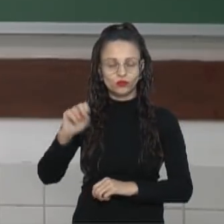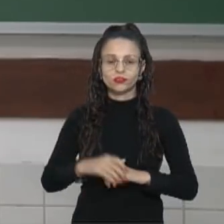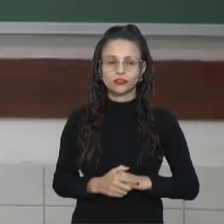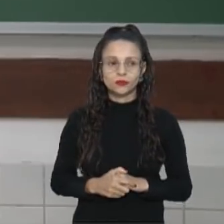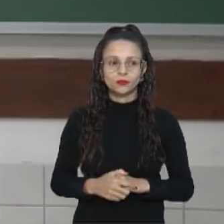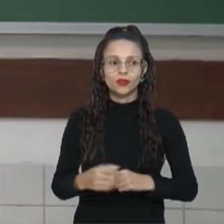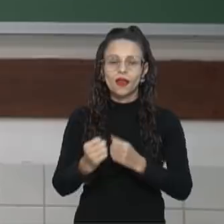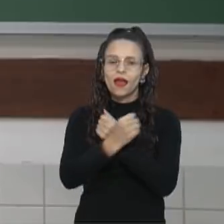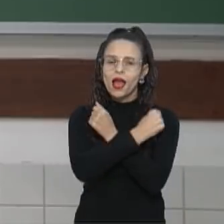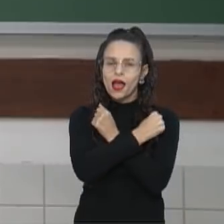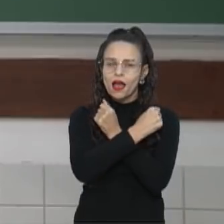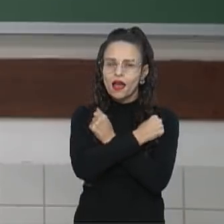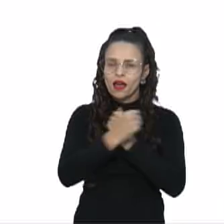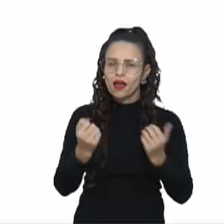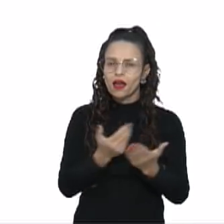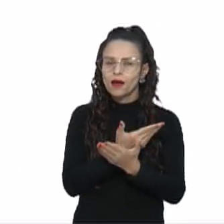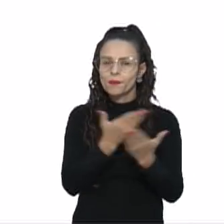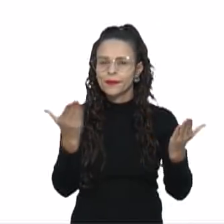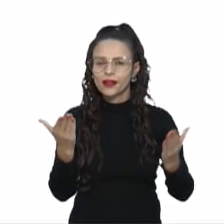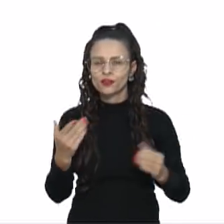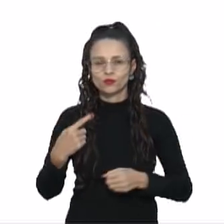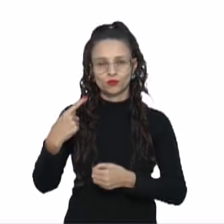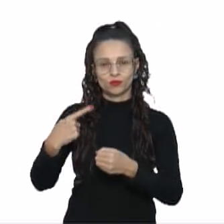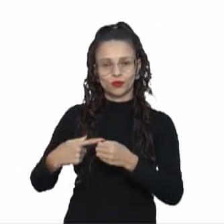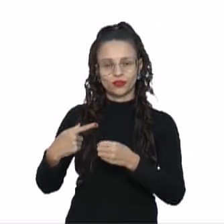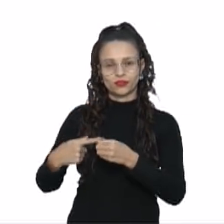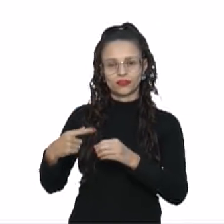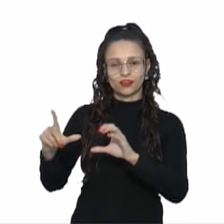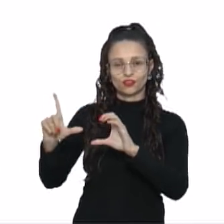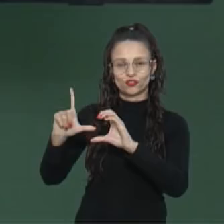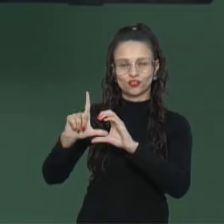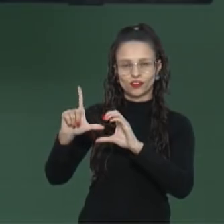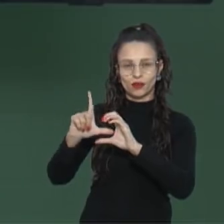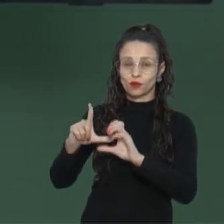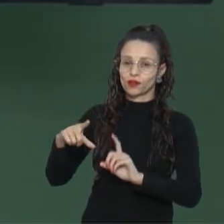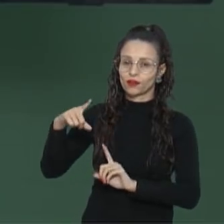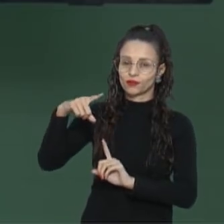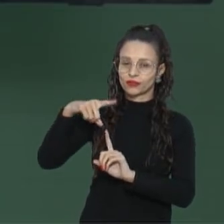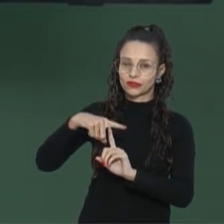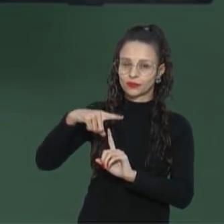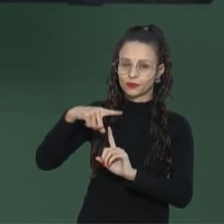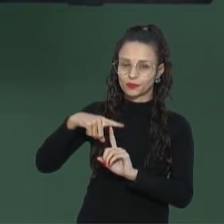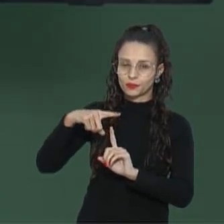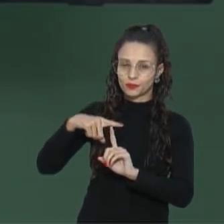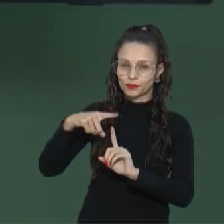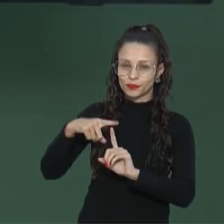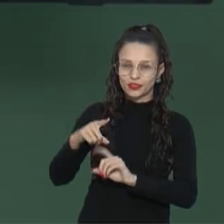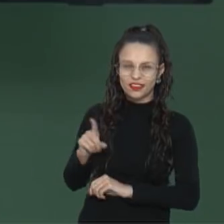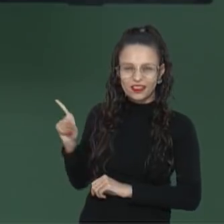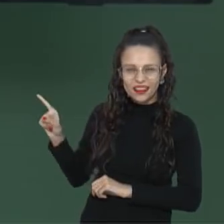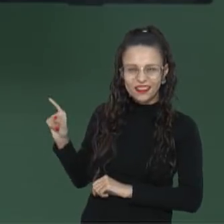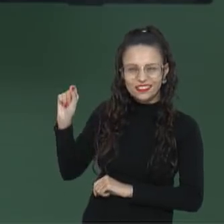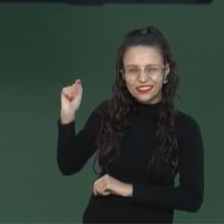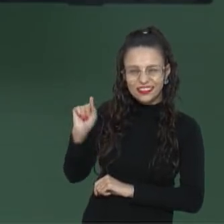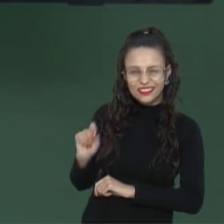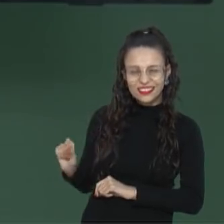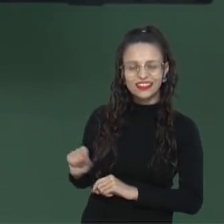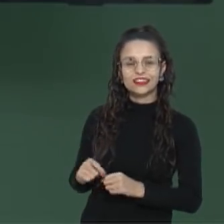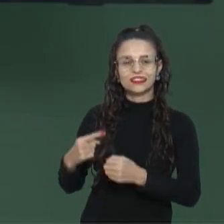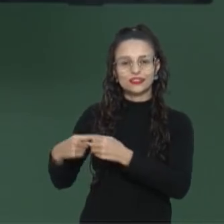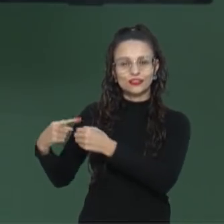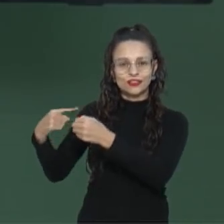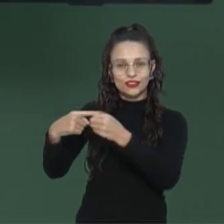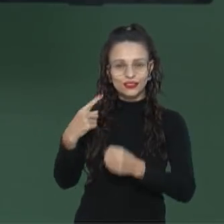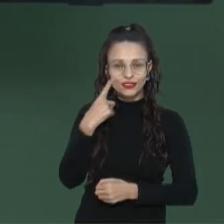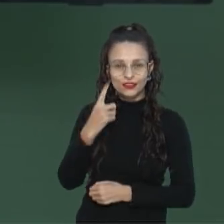para o pessoal de Campo Largo, Campo Magro, Almirante Tamandaré, Itaperuçu, Rio Branco do